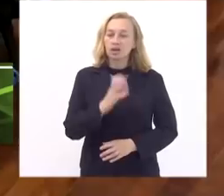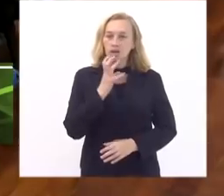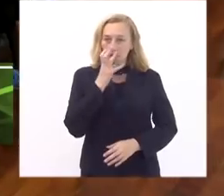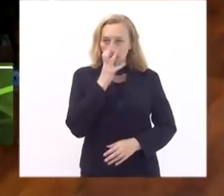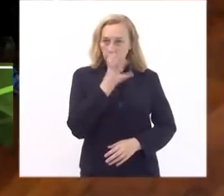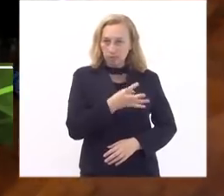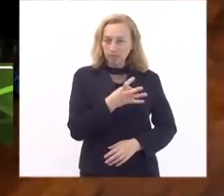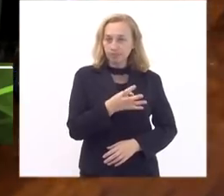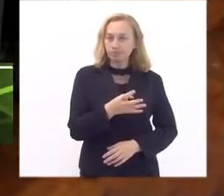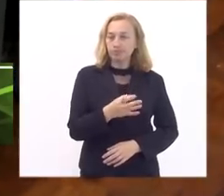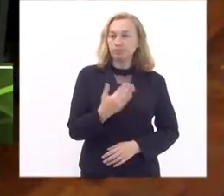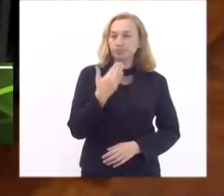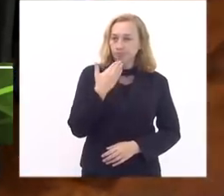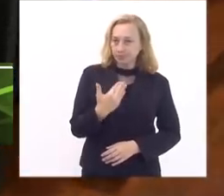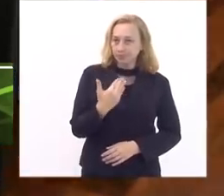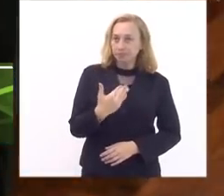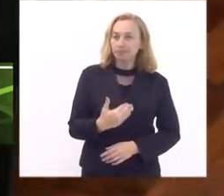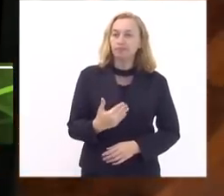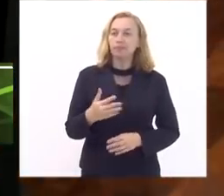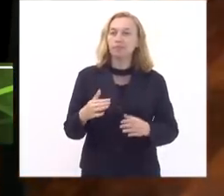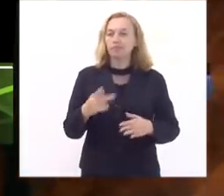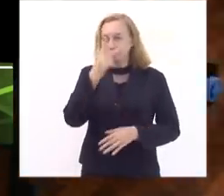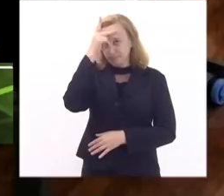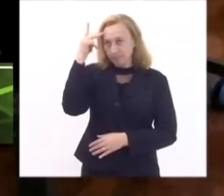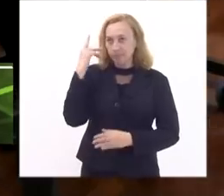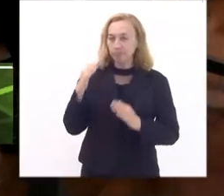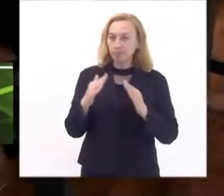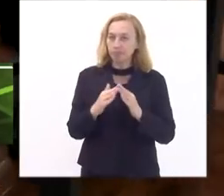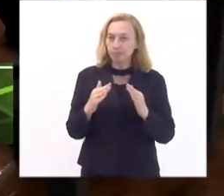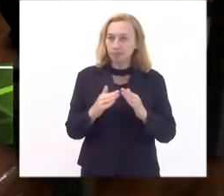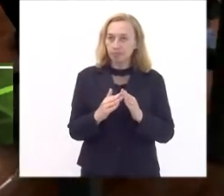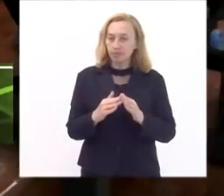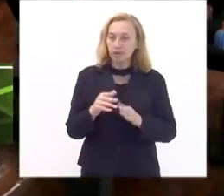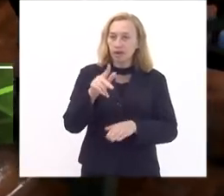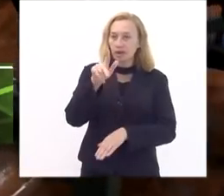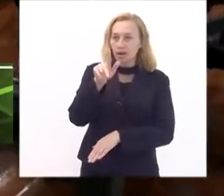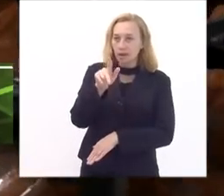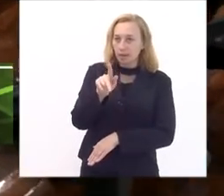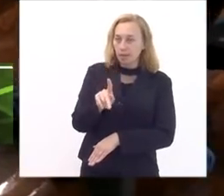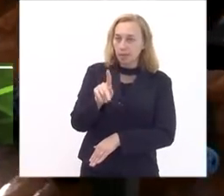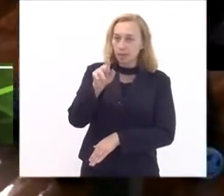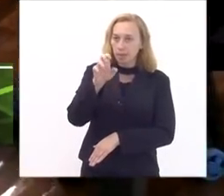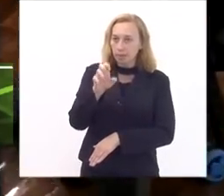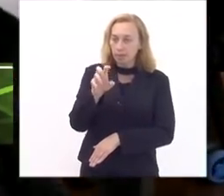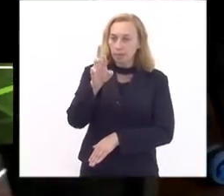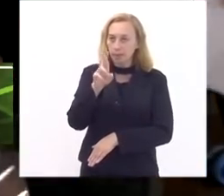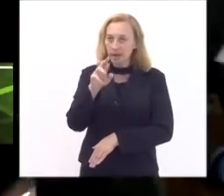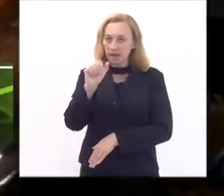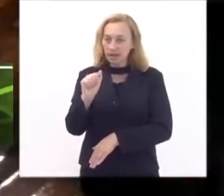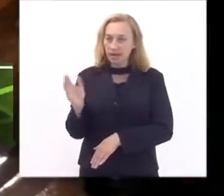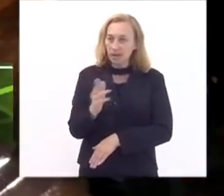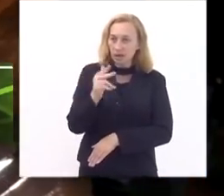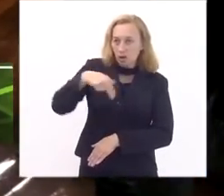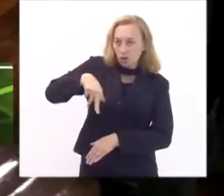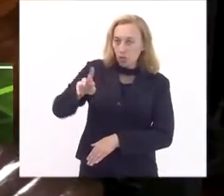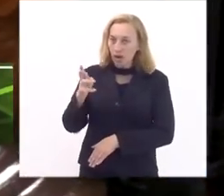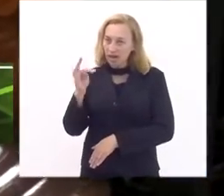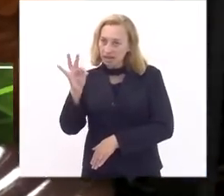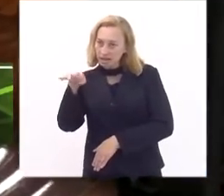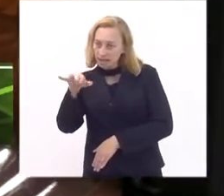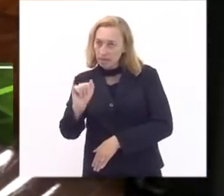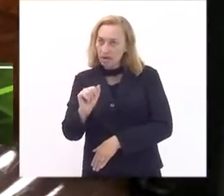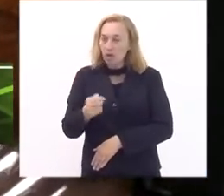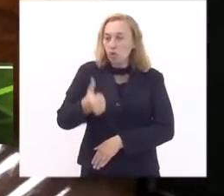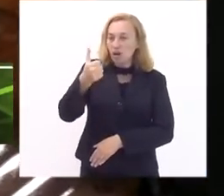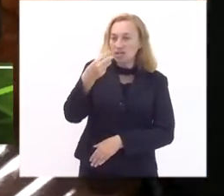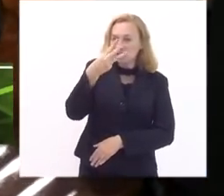apelo. Né, os moradores de Pedra de Guaratiba estão, André, há quase 30 dias sem água. Eu